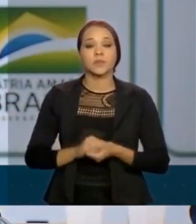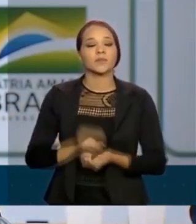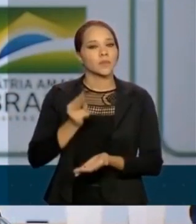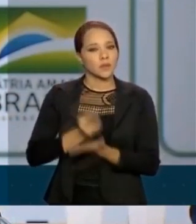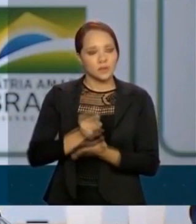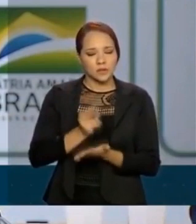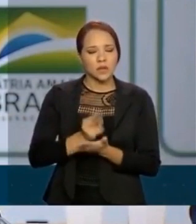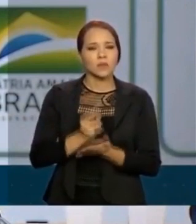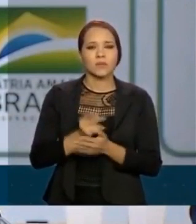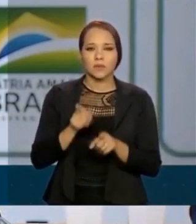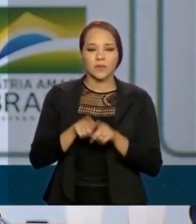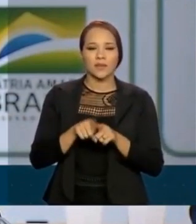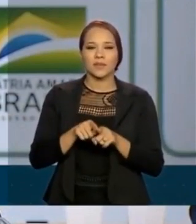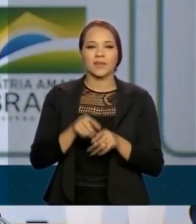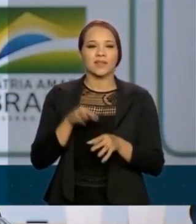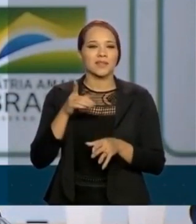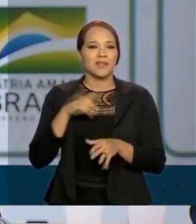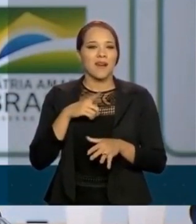sempre,